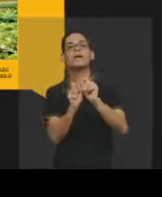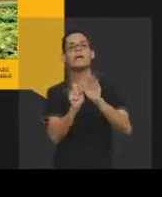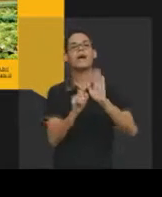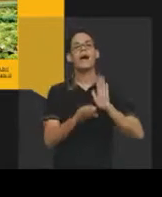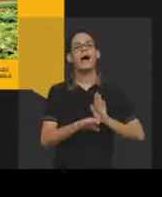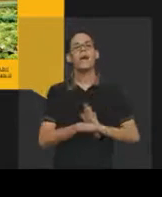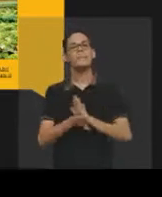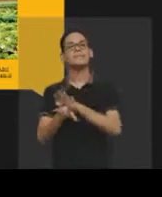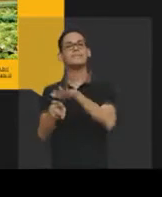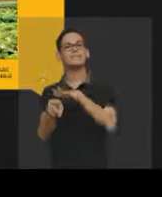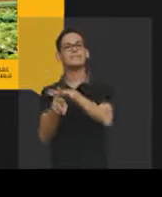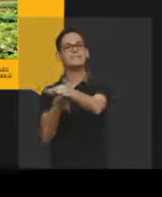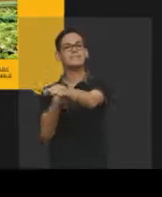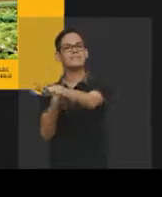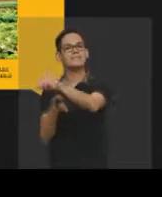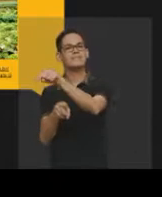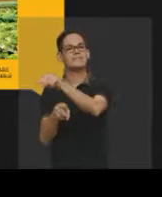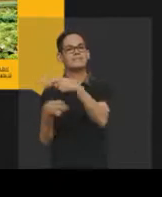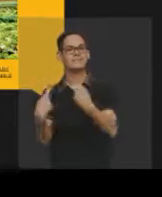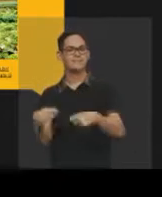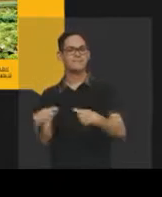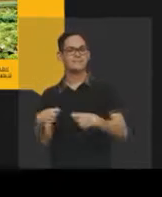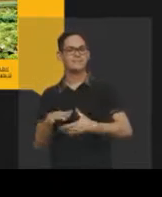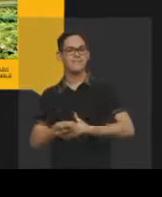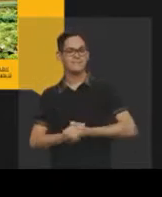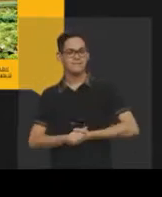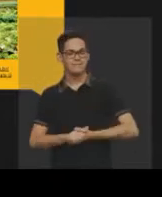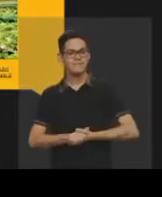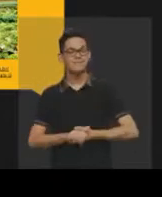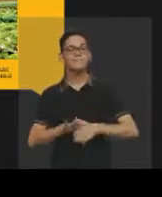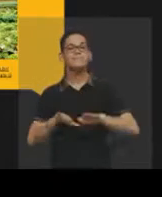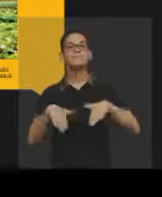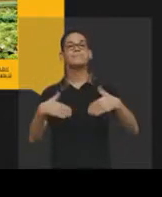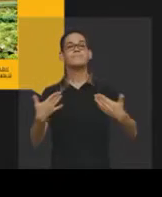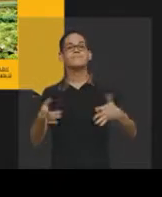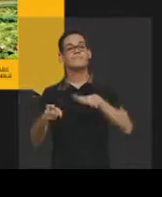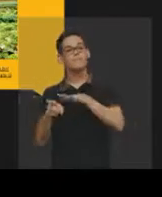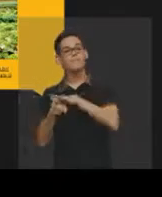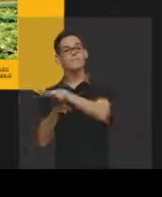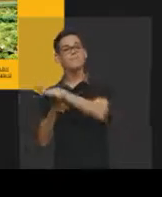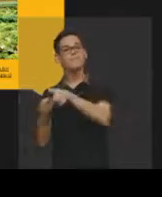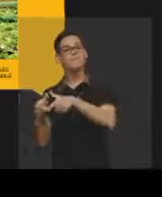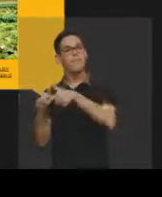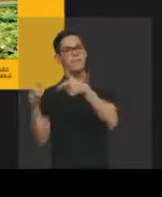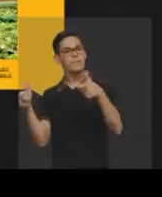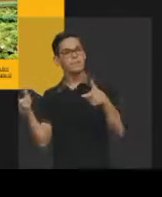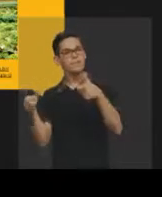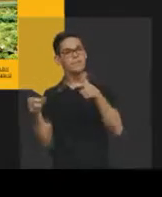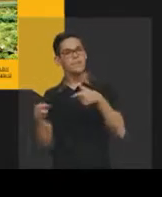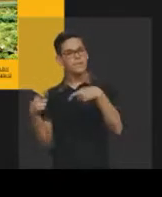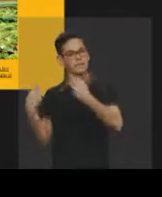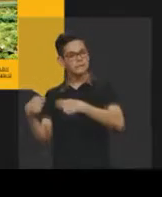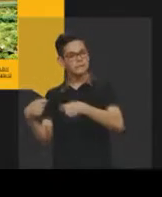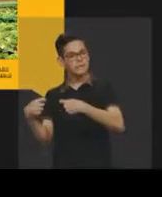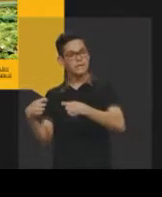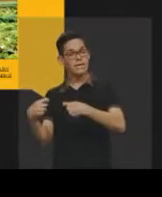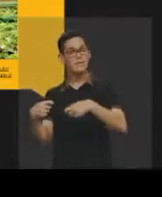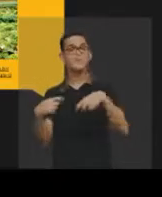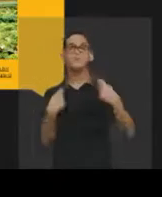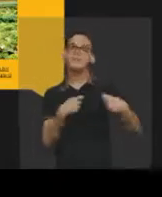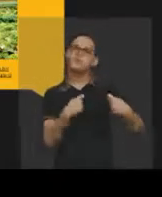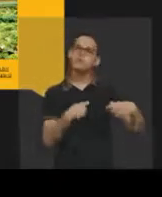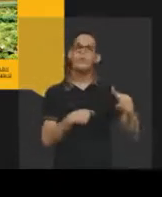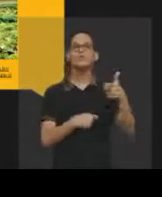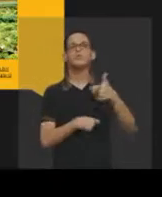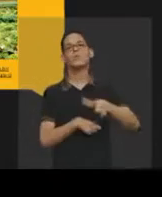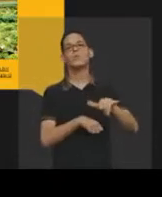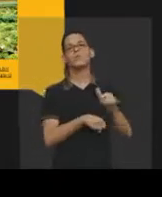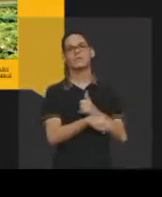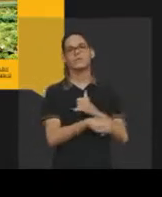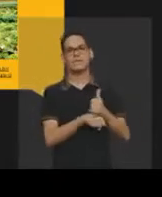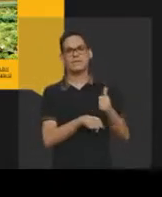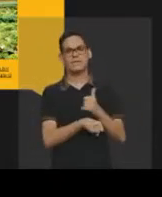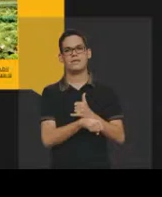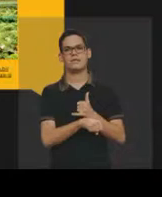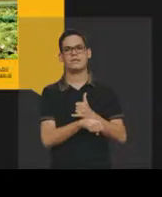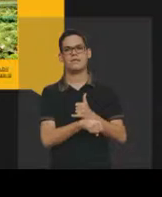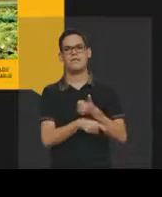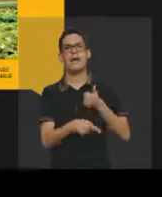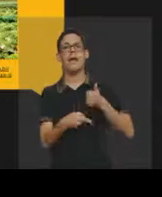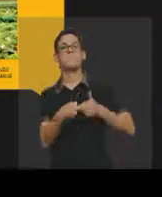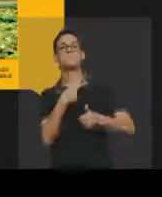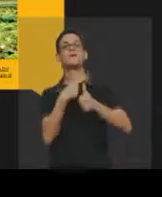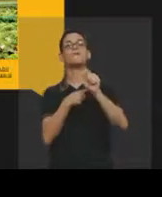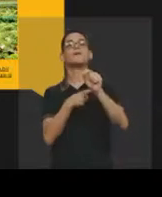não é? Então, com isso, foram necessárias novas medidas e uma delas foi a busca